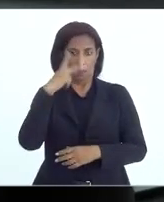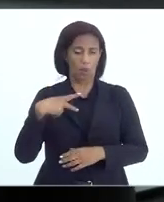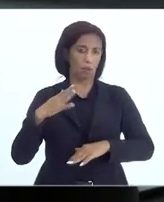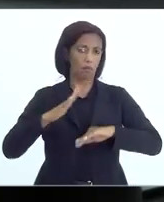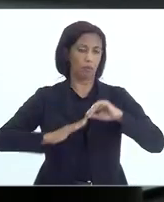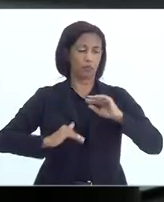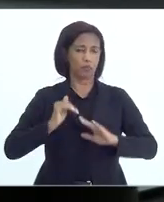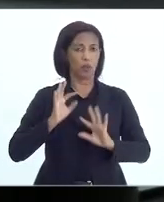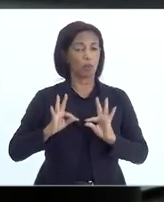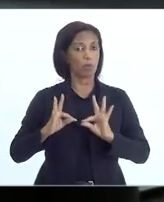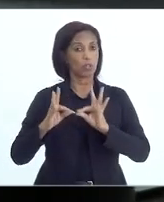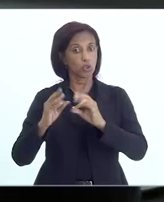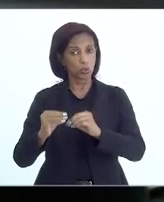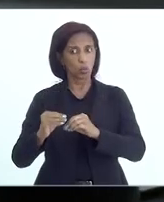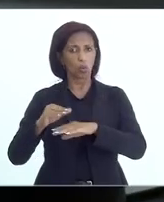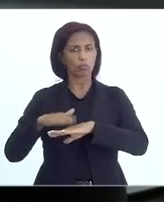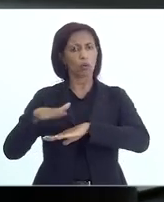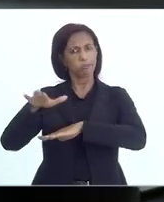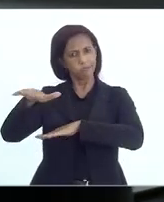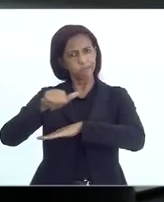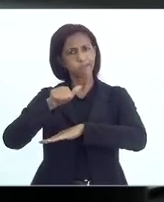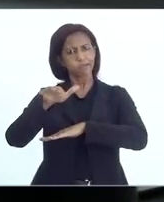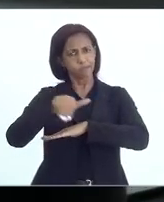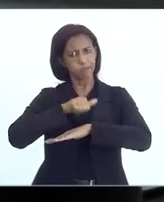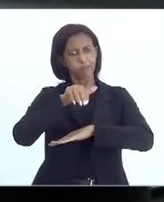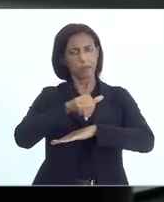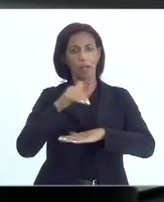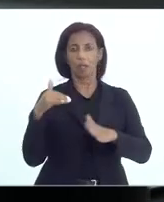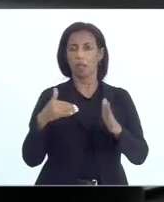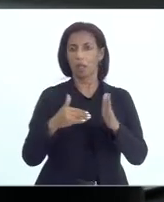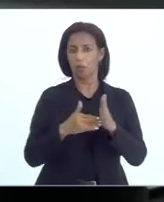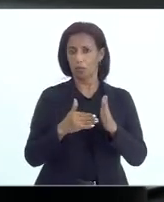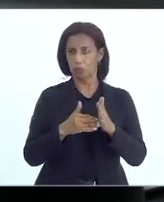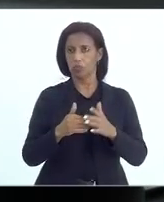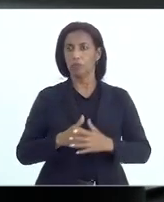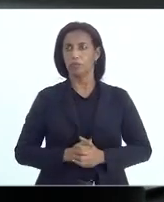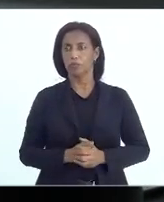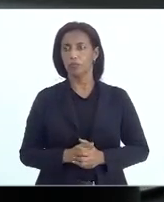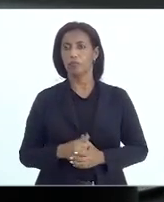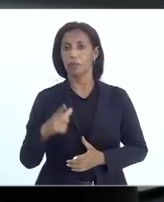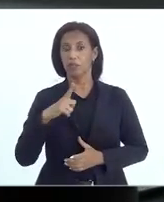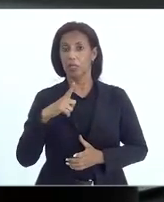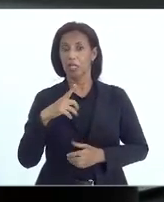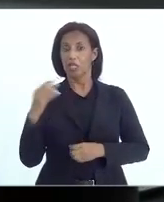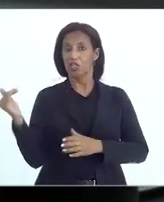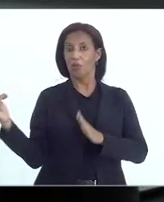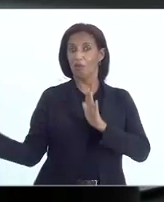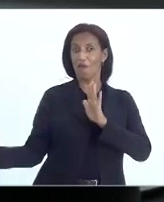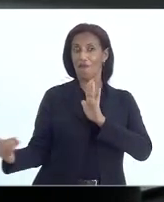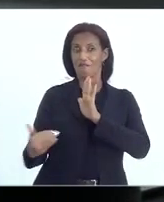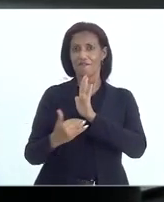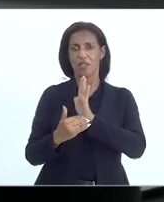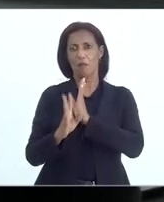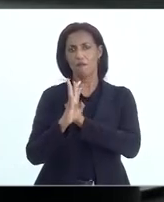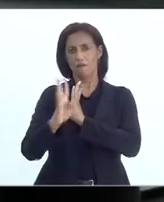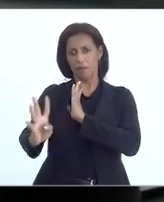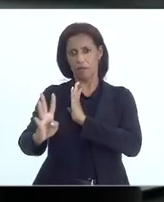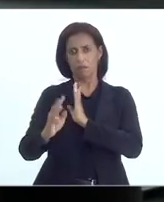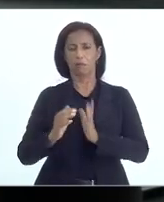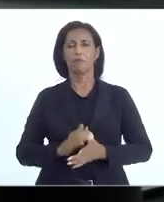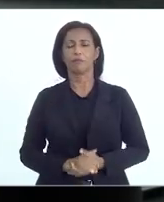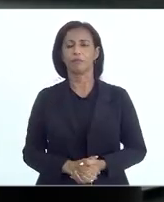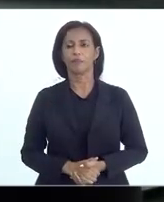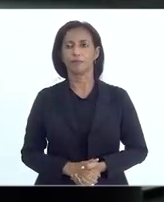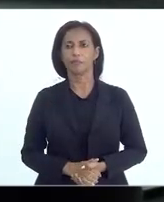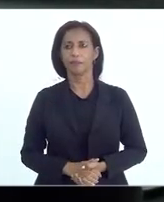ou profissionais mais todos eles serão convocados na última convocação eles estão ao final da fila